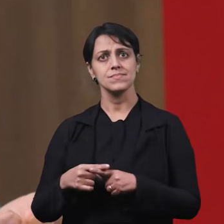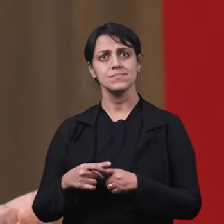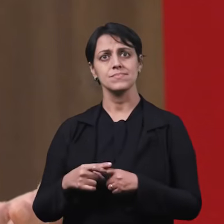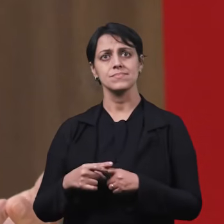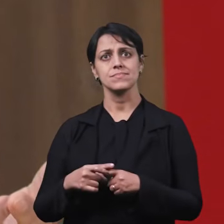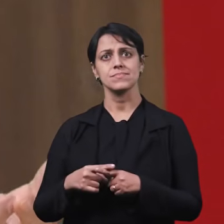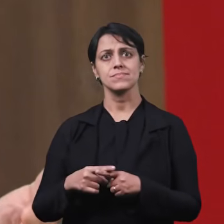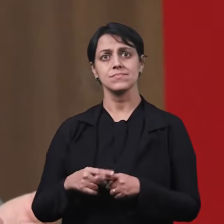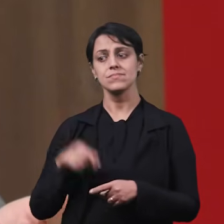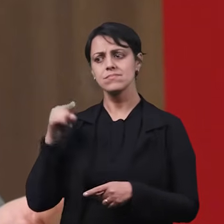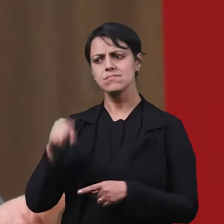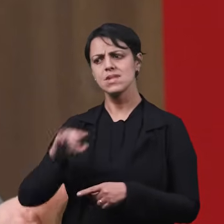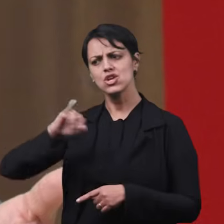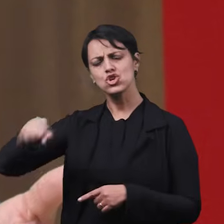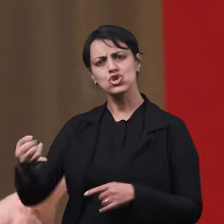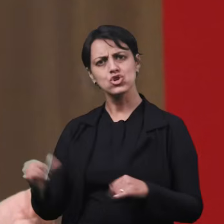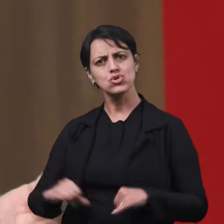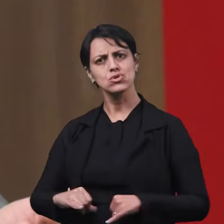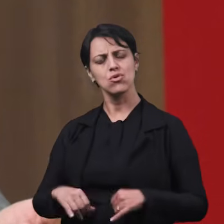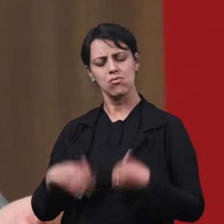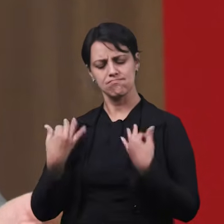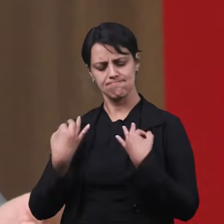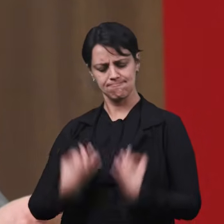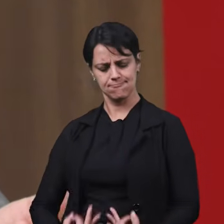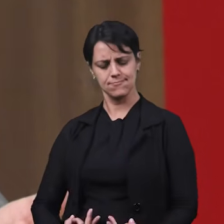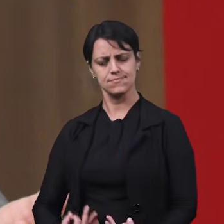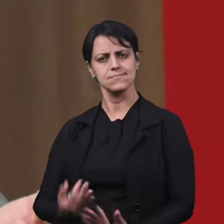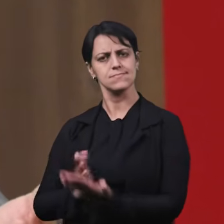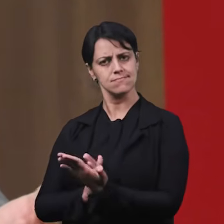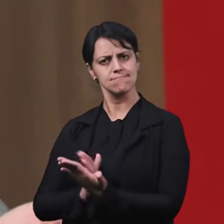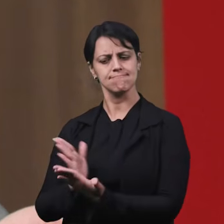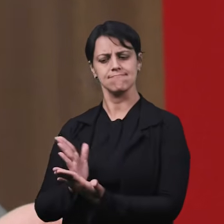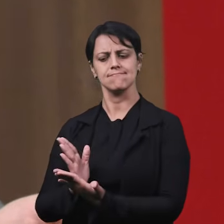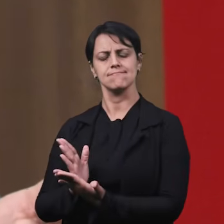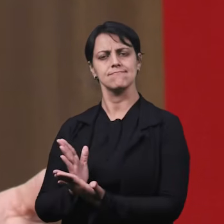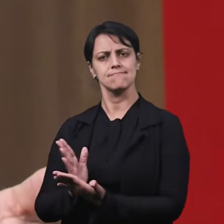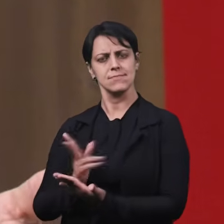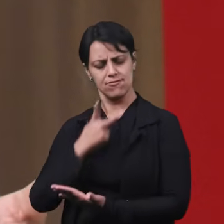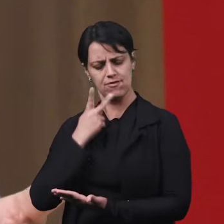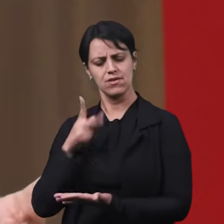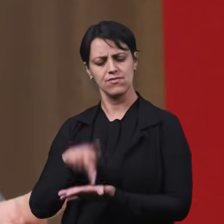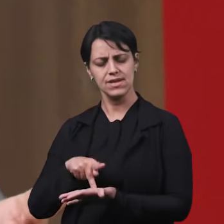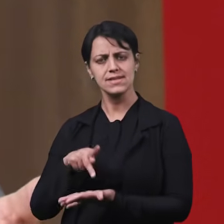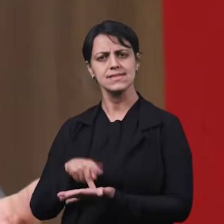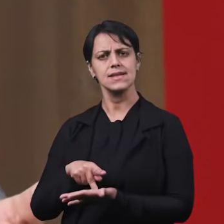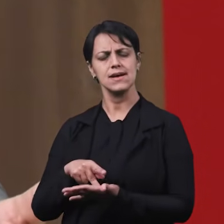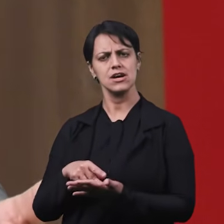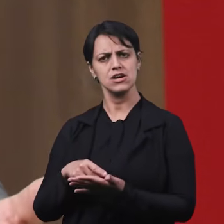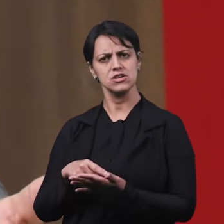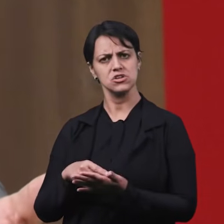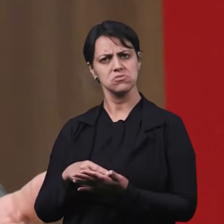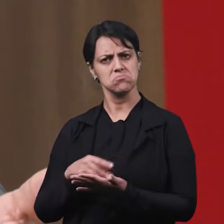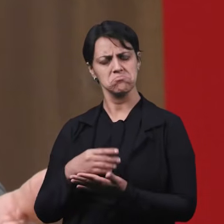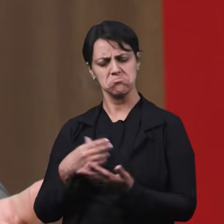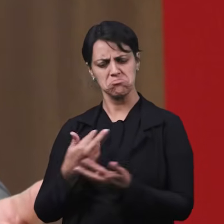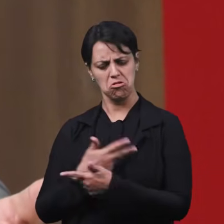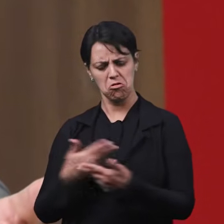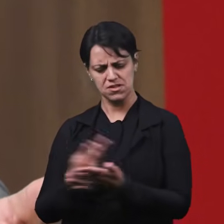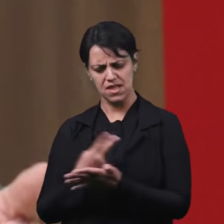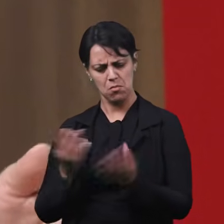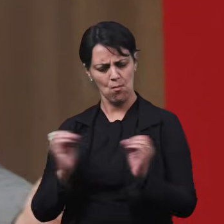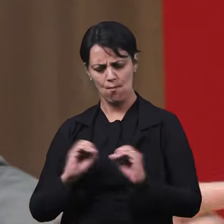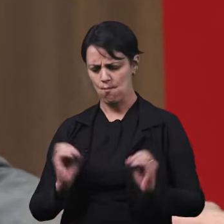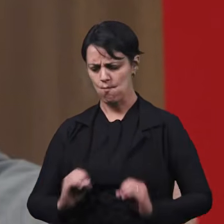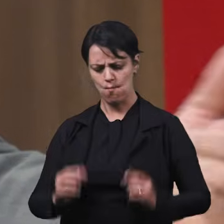de forma reta, ele se portou de forma reta, sincero, íntegro, né? Sincero,